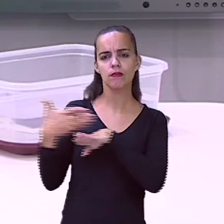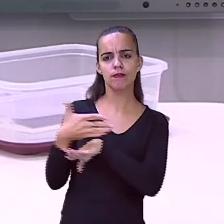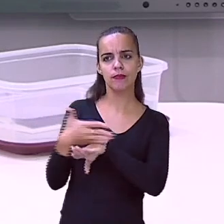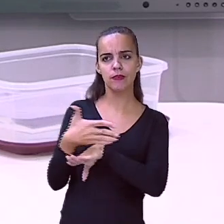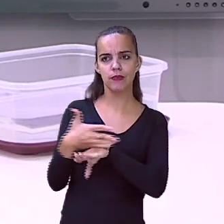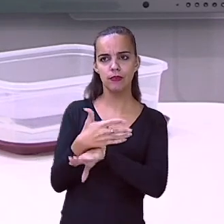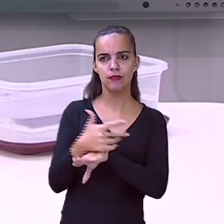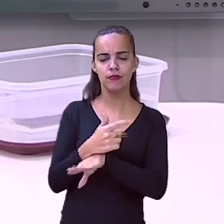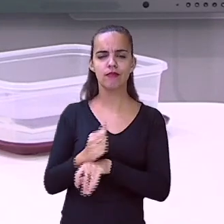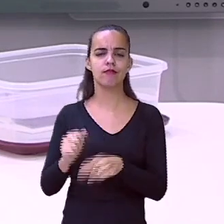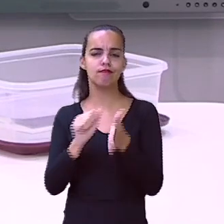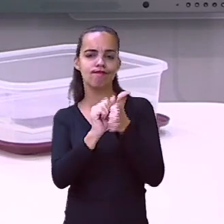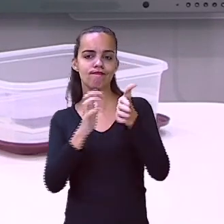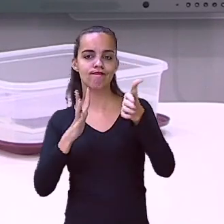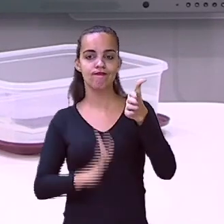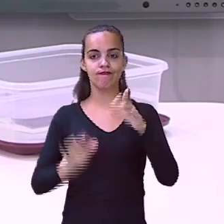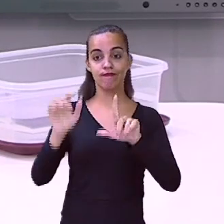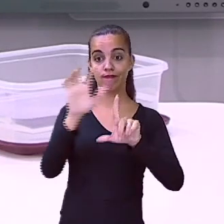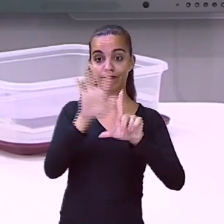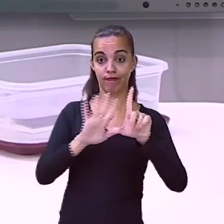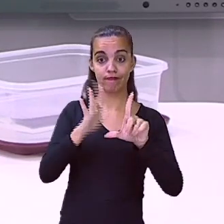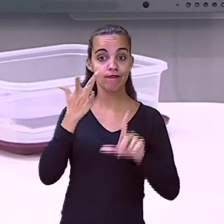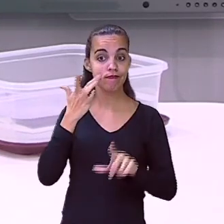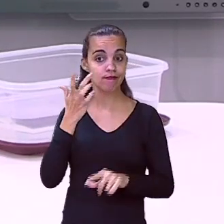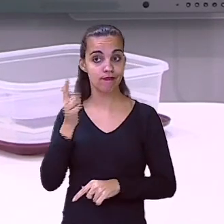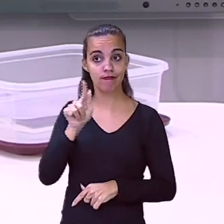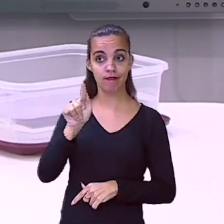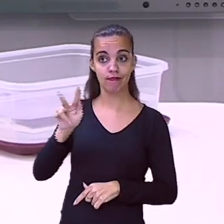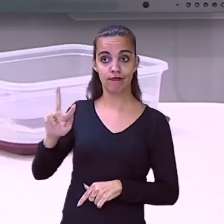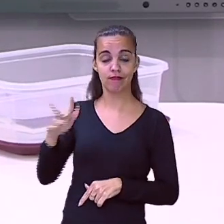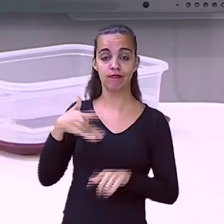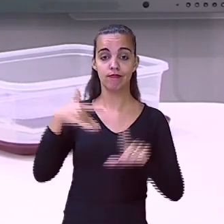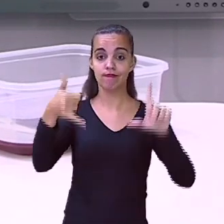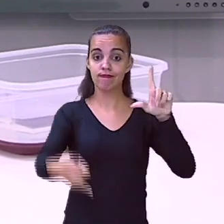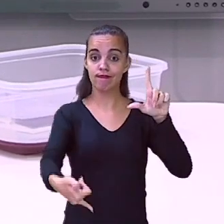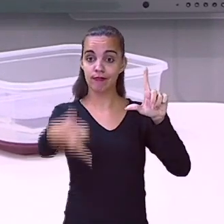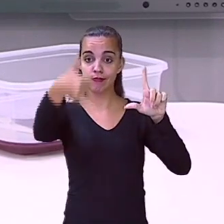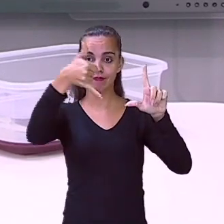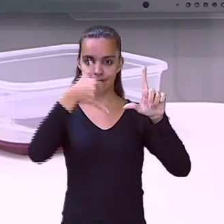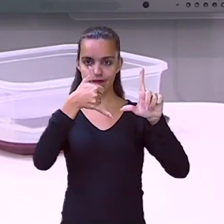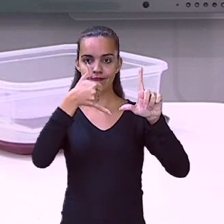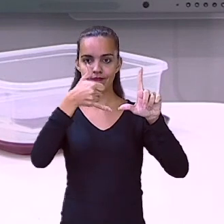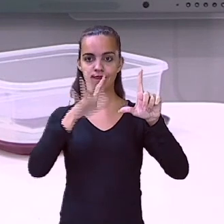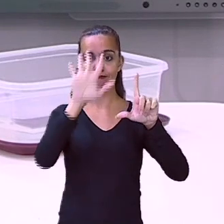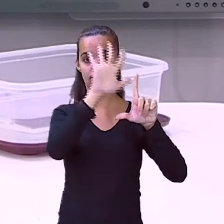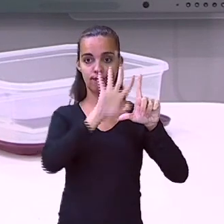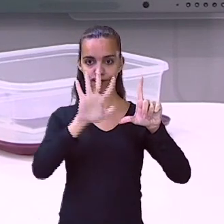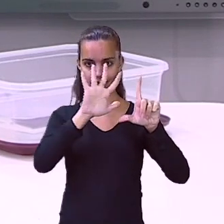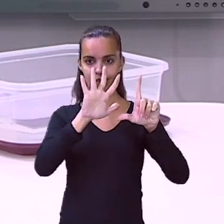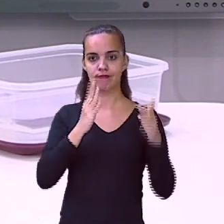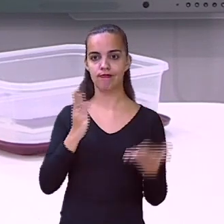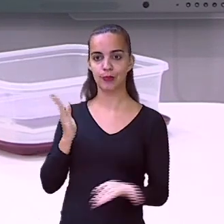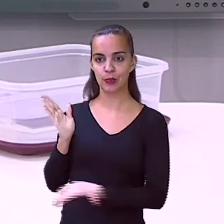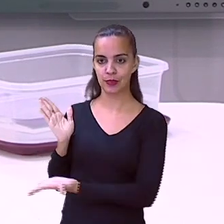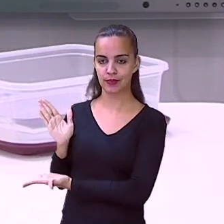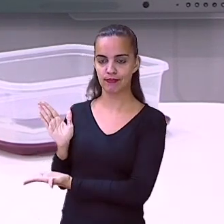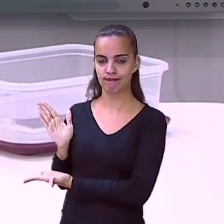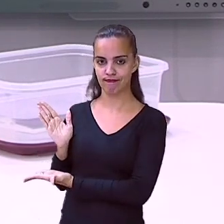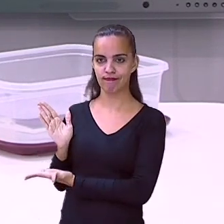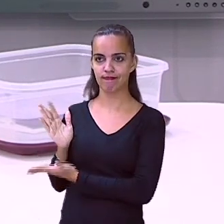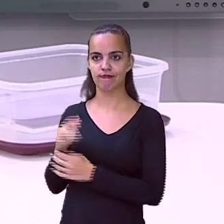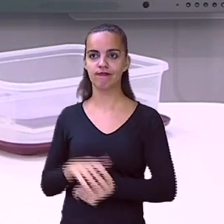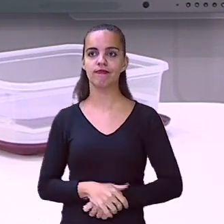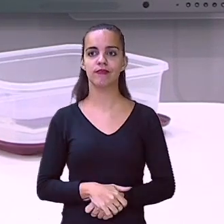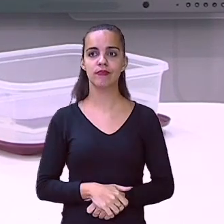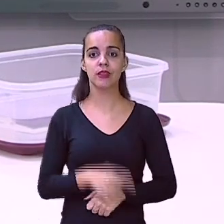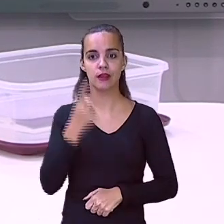acessar as nossas atividades na plataforma SMED-GV, aponte a câmera do seu celular na imagem que aparece no canto da